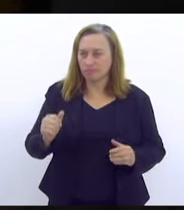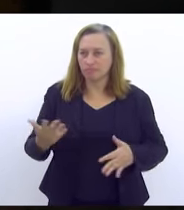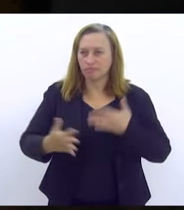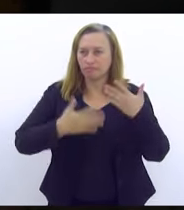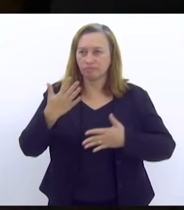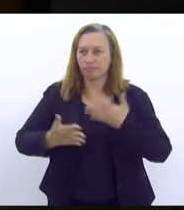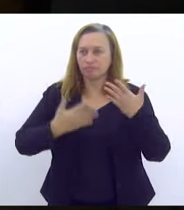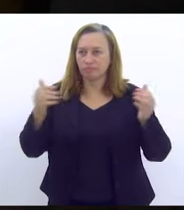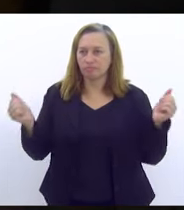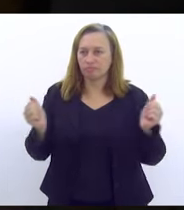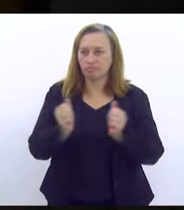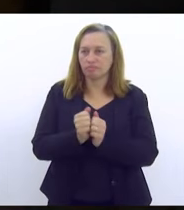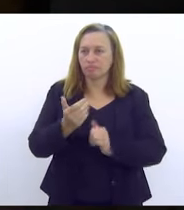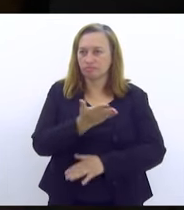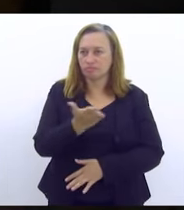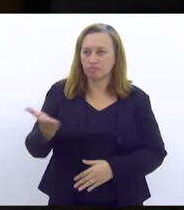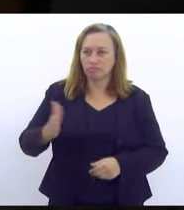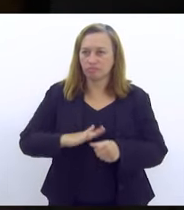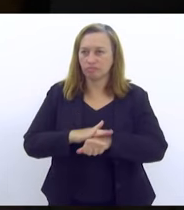noite.